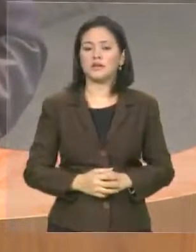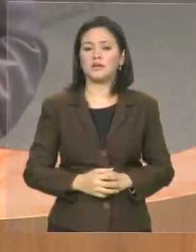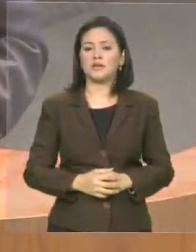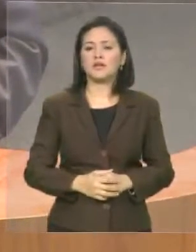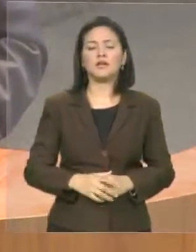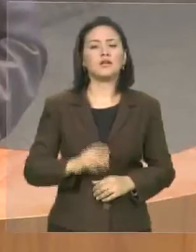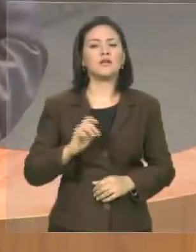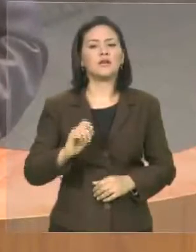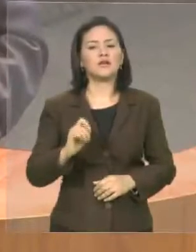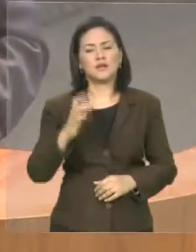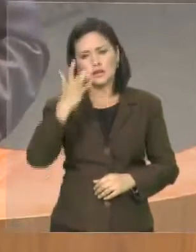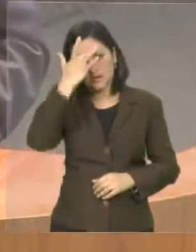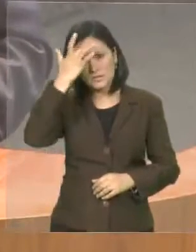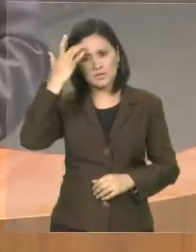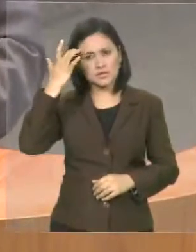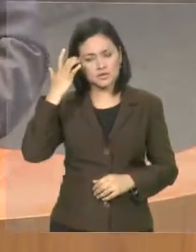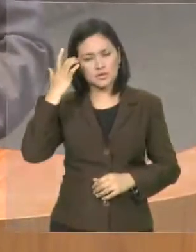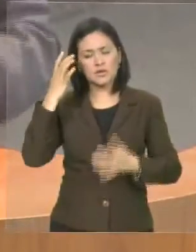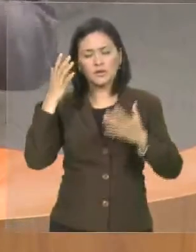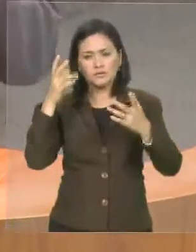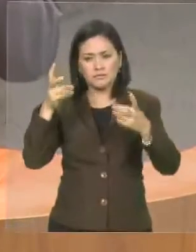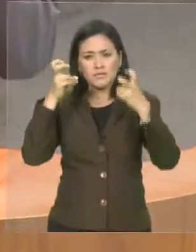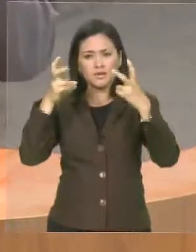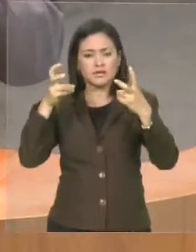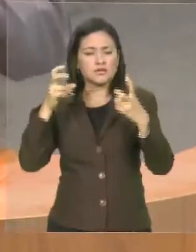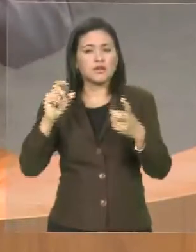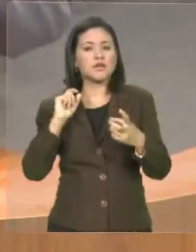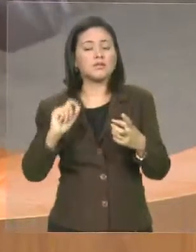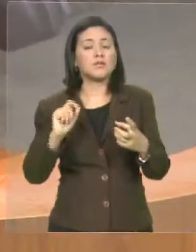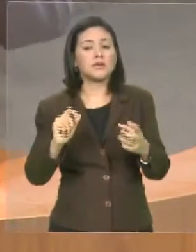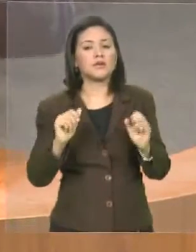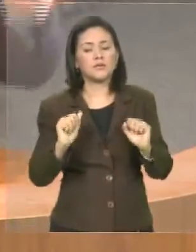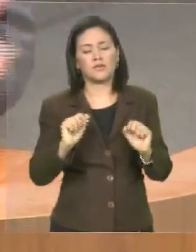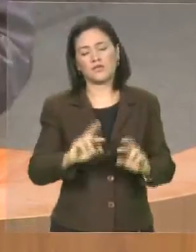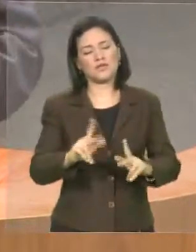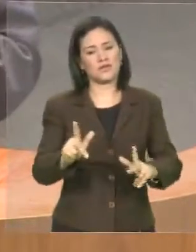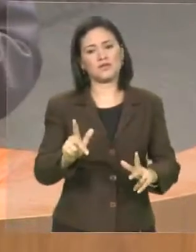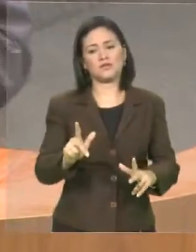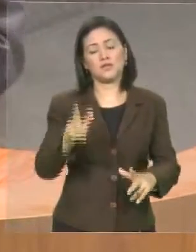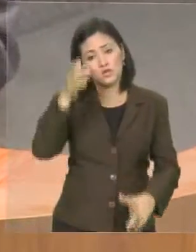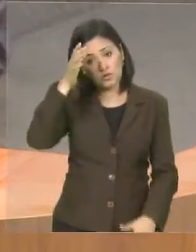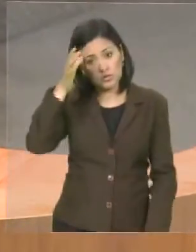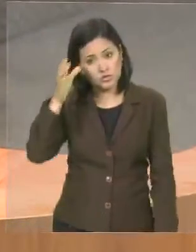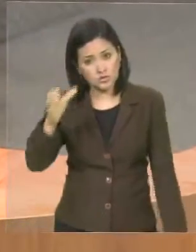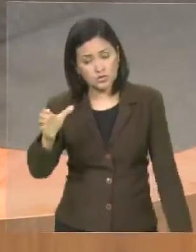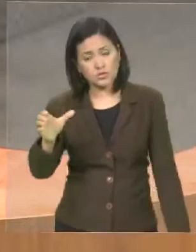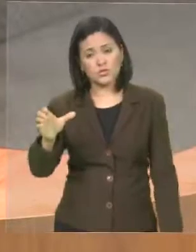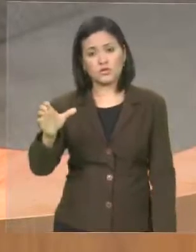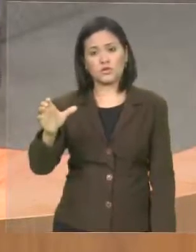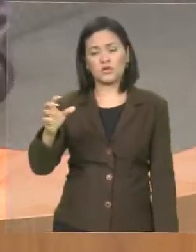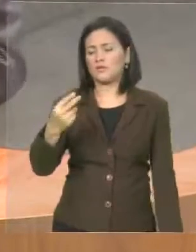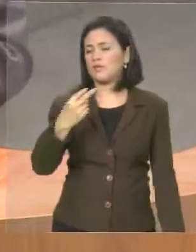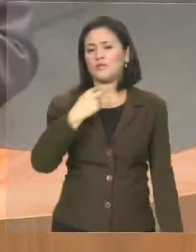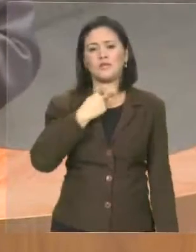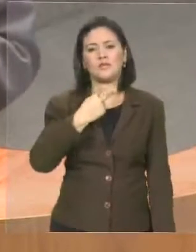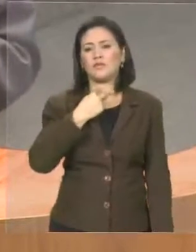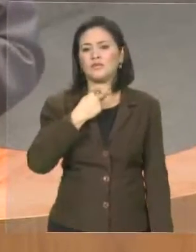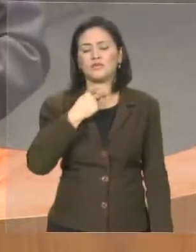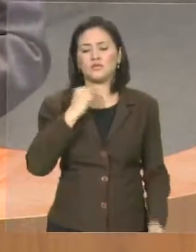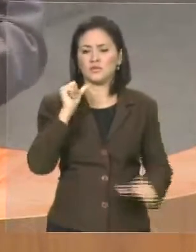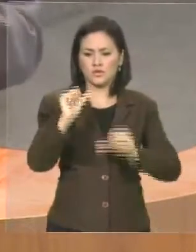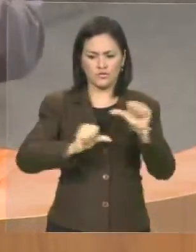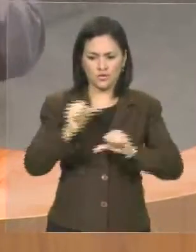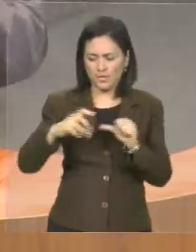vida, não somente do ser humano. Então, a cultura, evidentemente, ela não pode se mudar da maneira que estão querendo